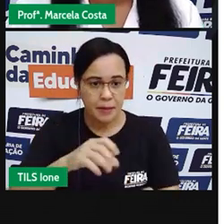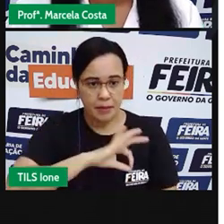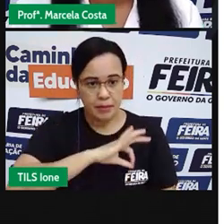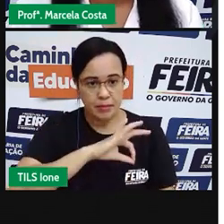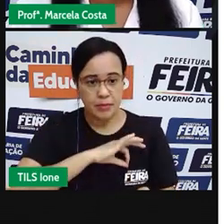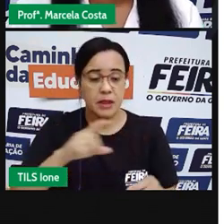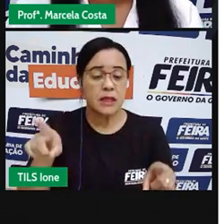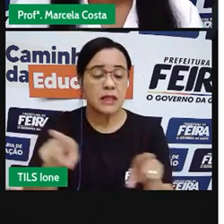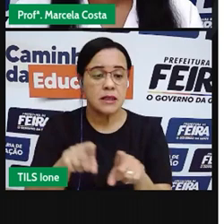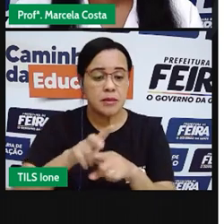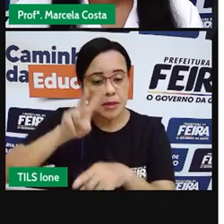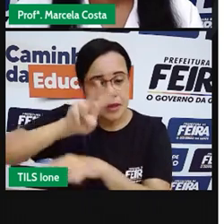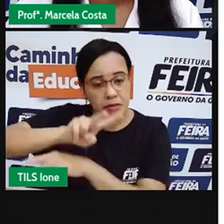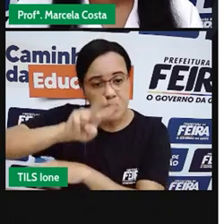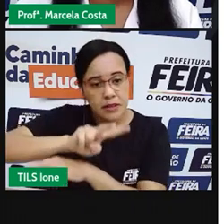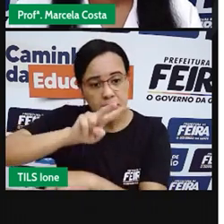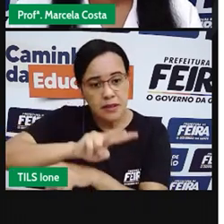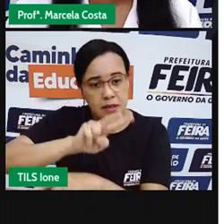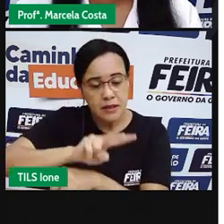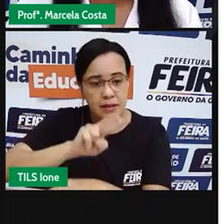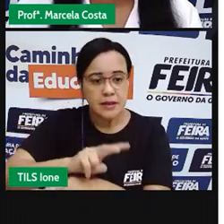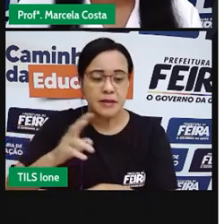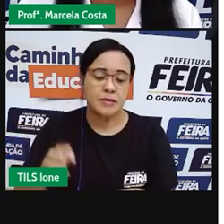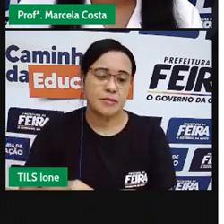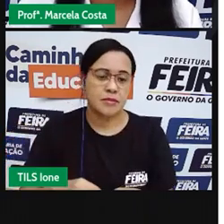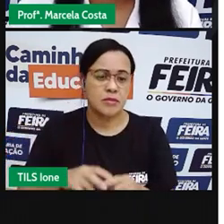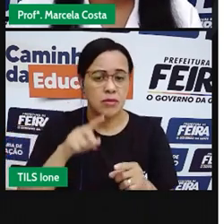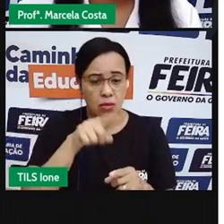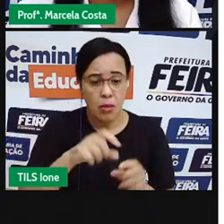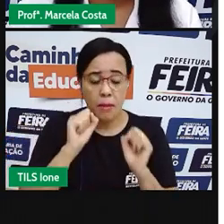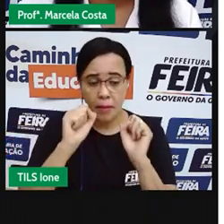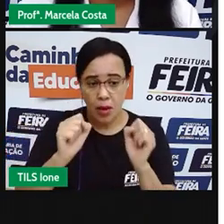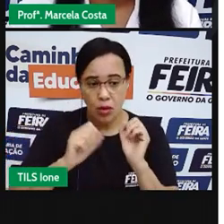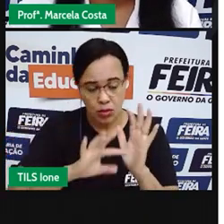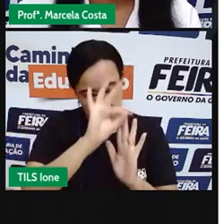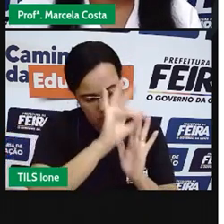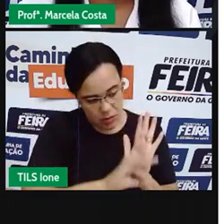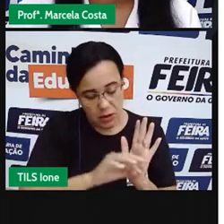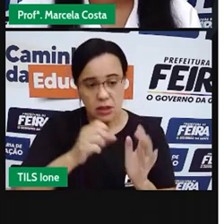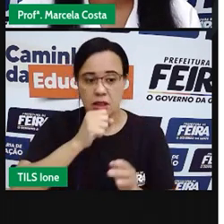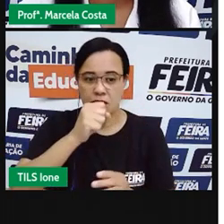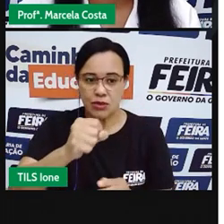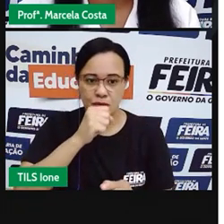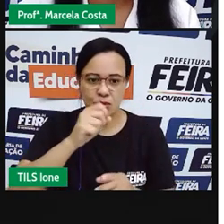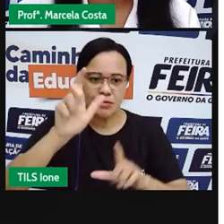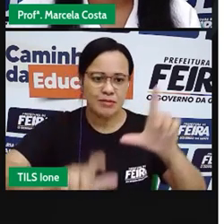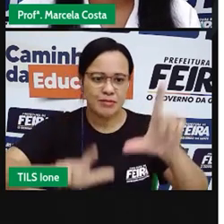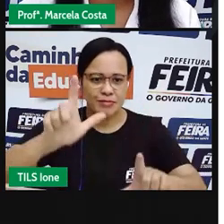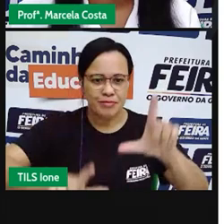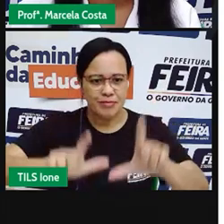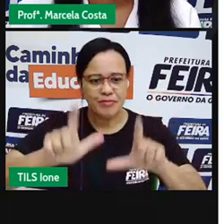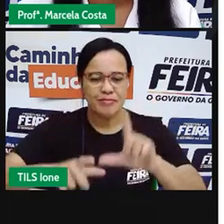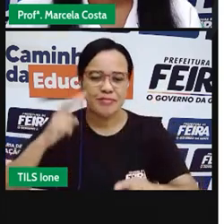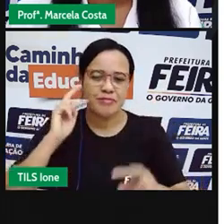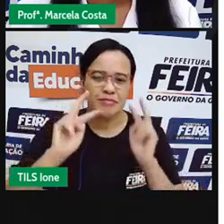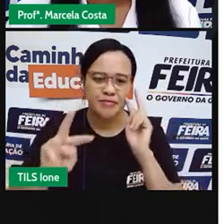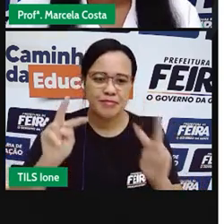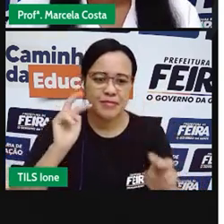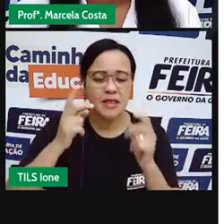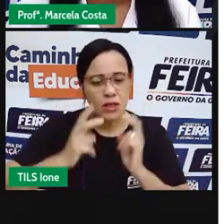Então, você pode continuar lendo essa reportagem em casa com seus familiares,